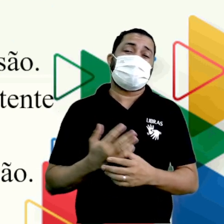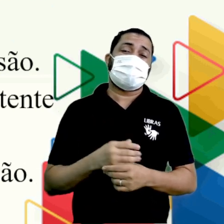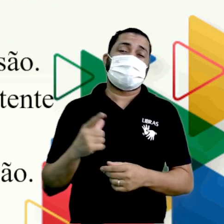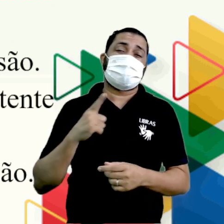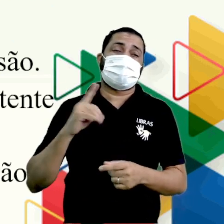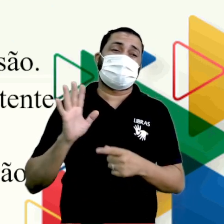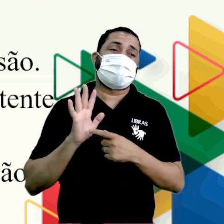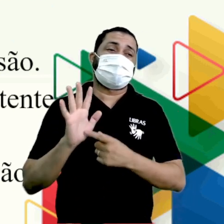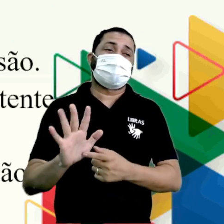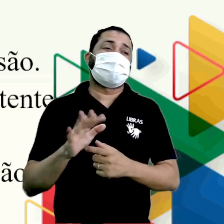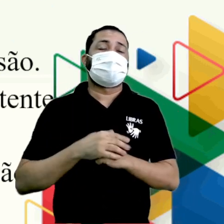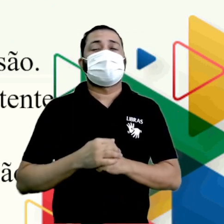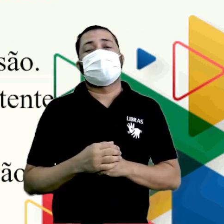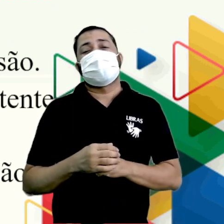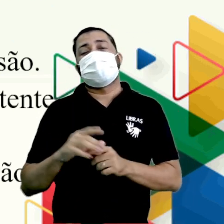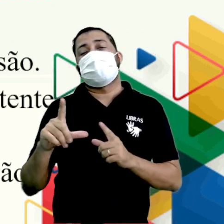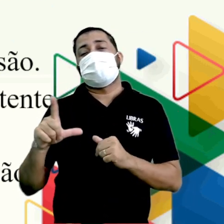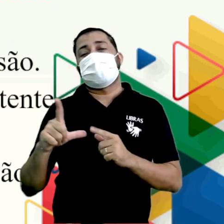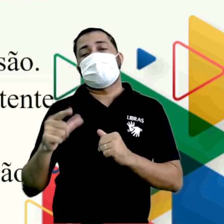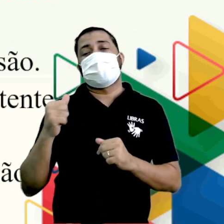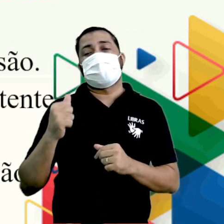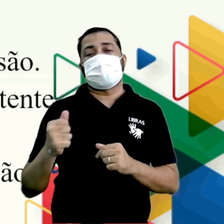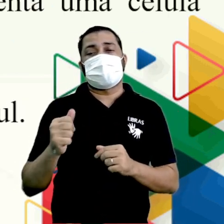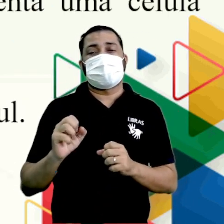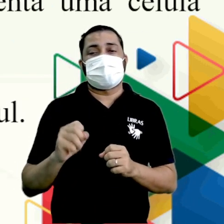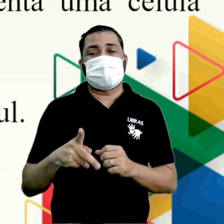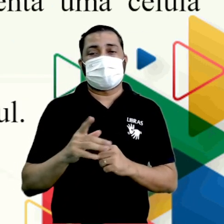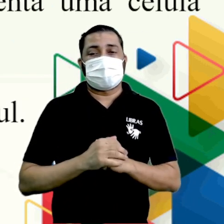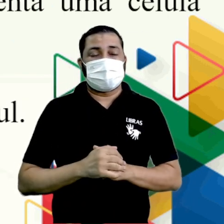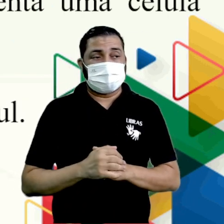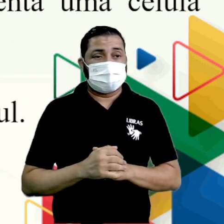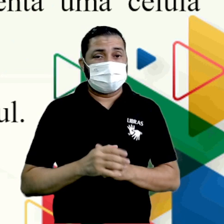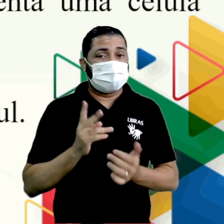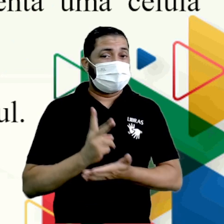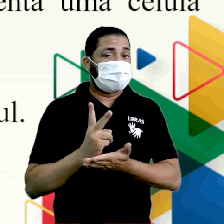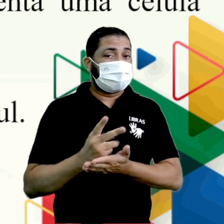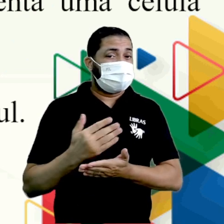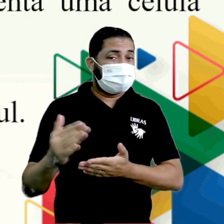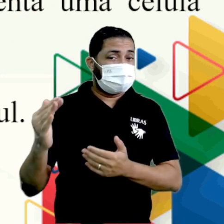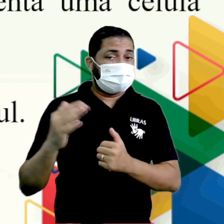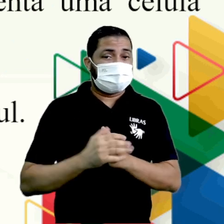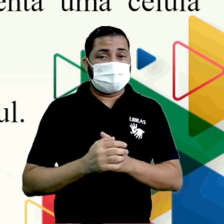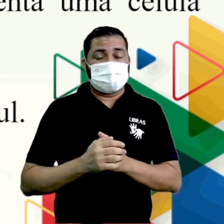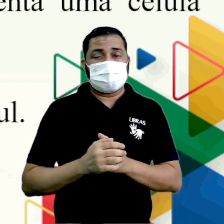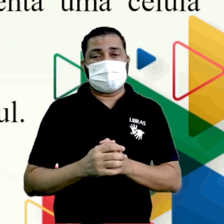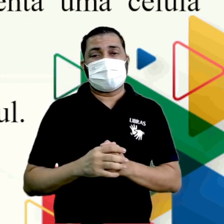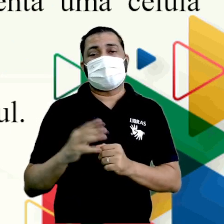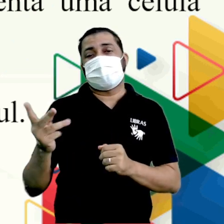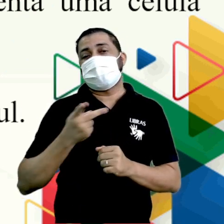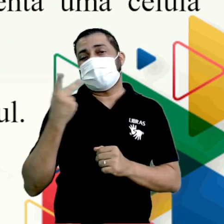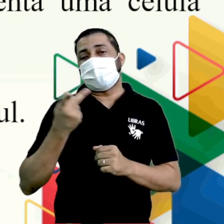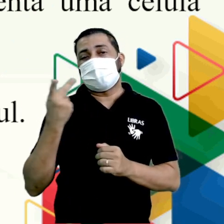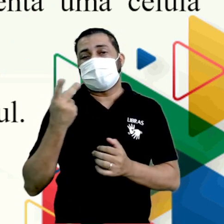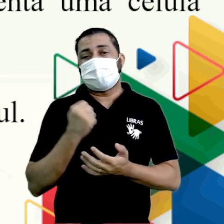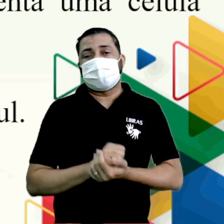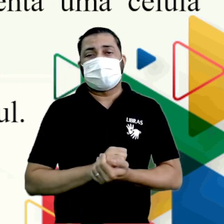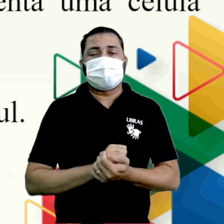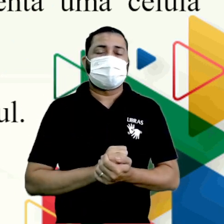está indicado aí na letra A. Tranquilo? Vamos seguir para a próxima? Na próxima ele vai dizer assim, ó,